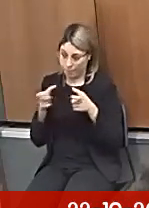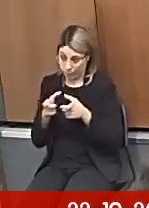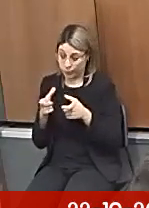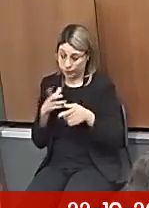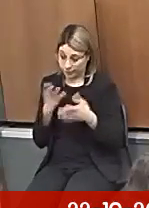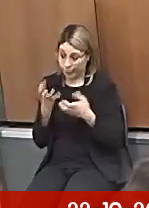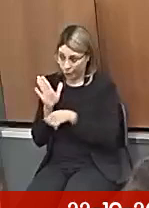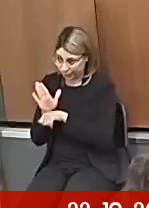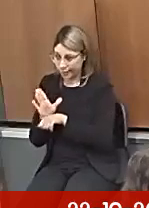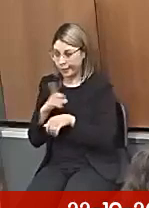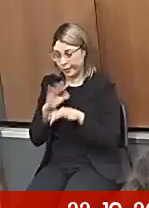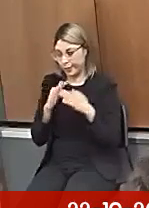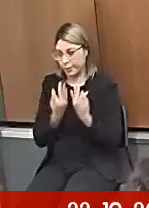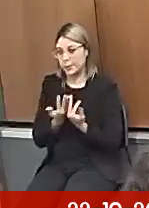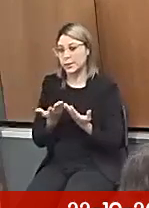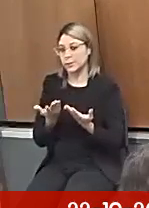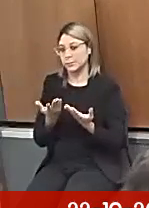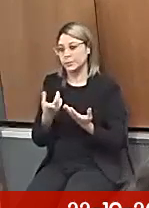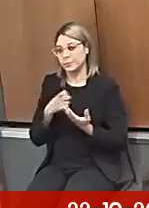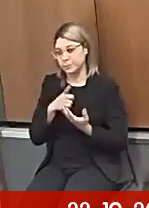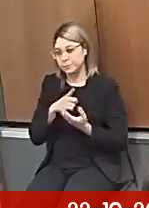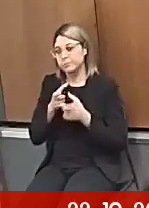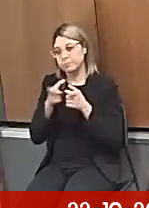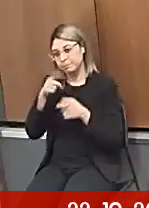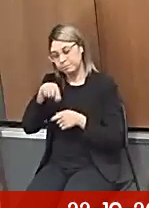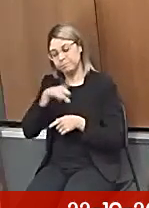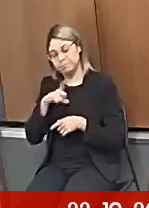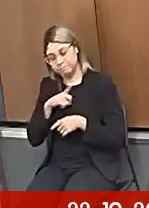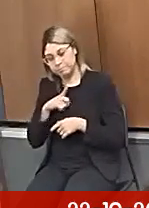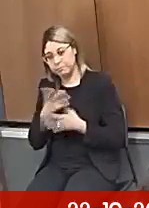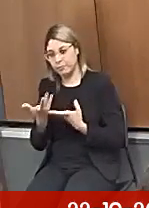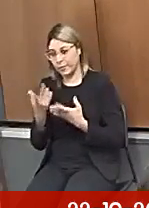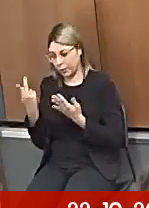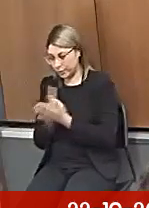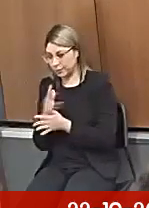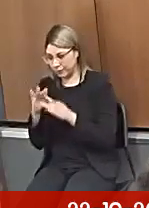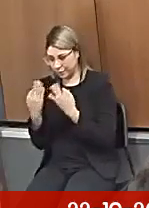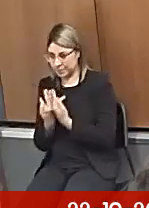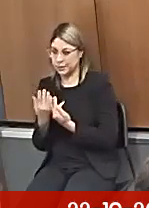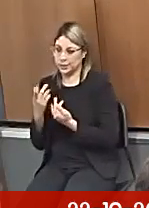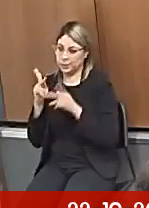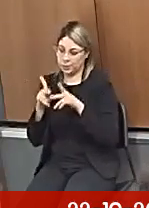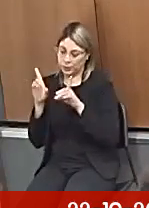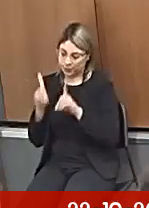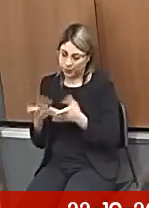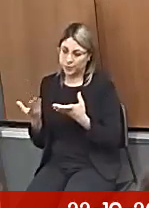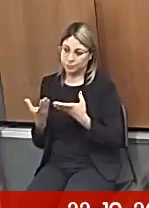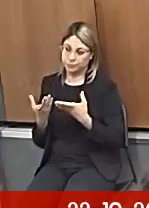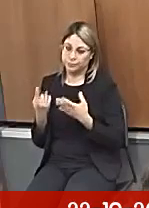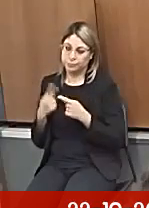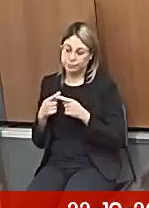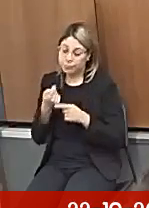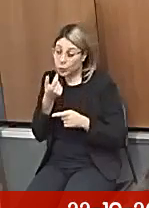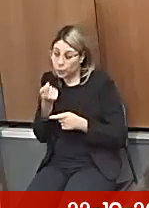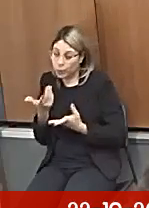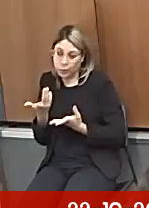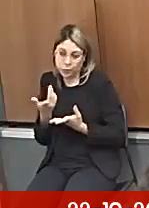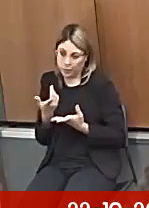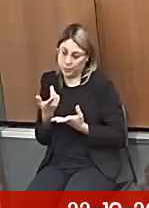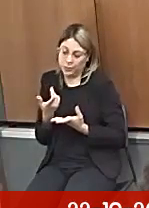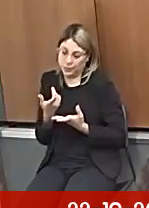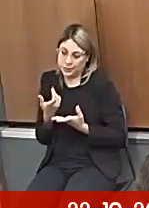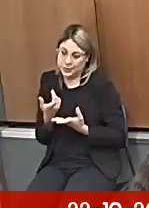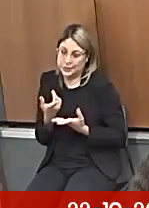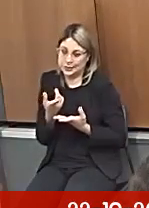caso na família. Garanto que a maioria que está aqui tem caso na família para estar aqui, porque se fossem pouquíssimos que não têm caso